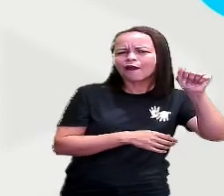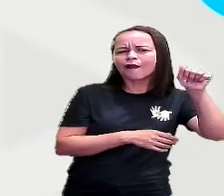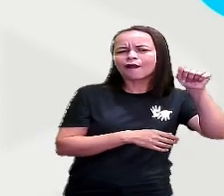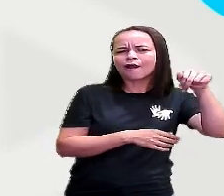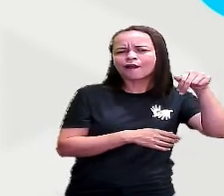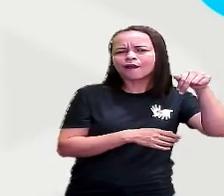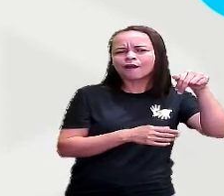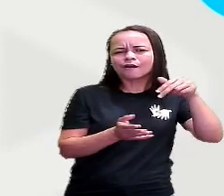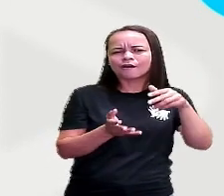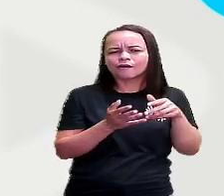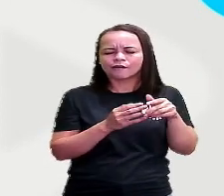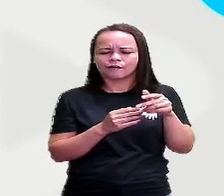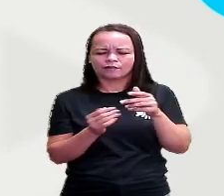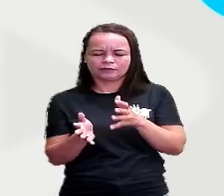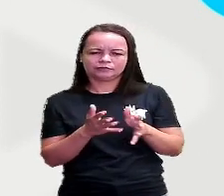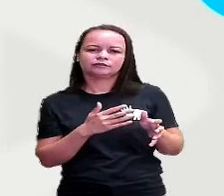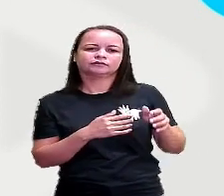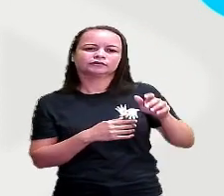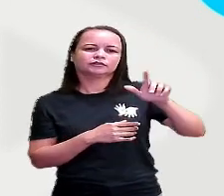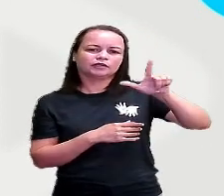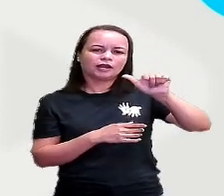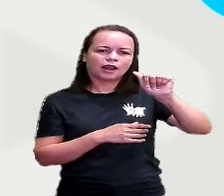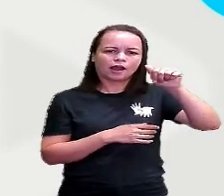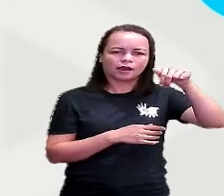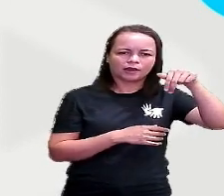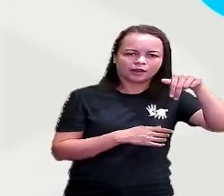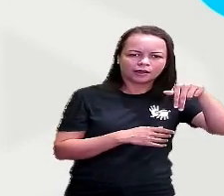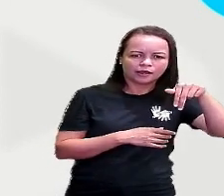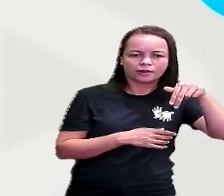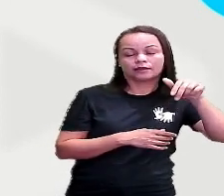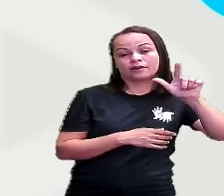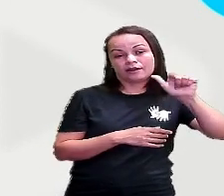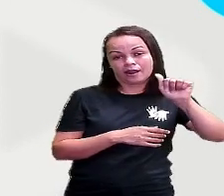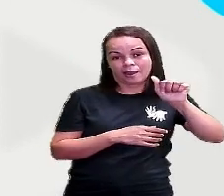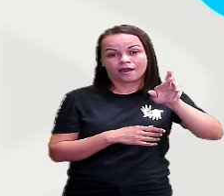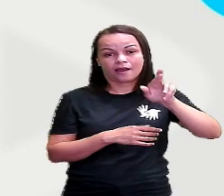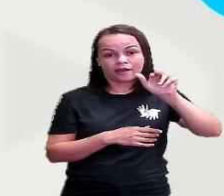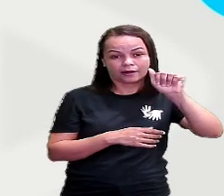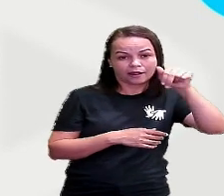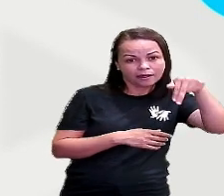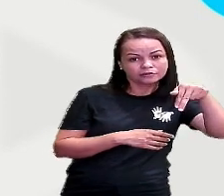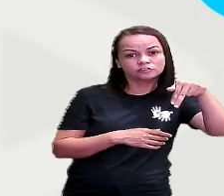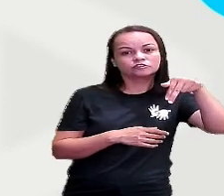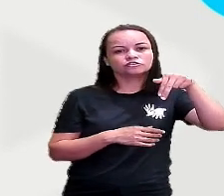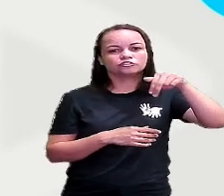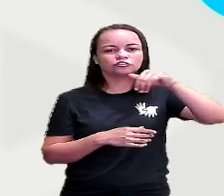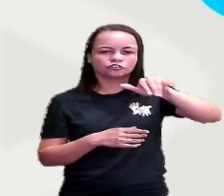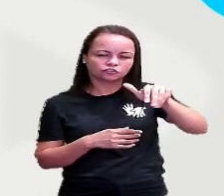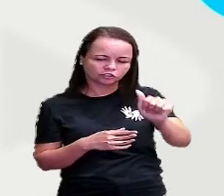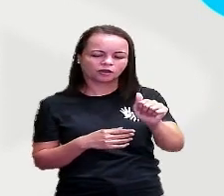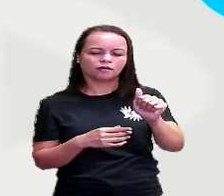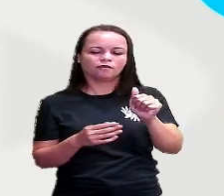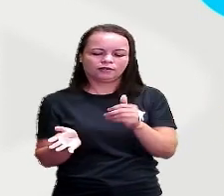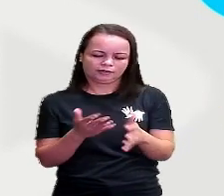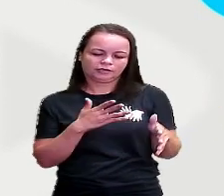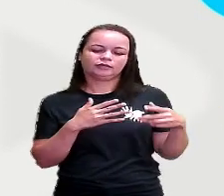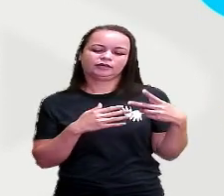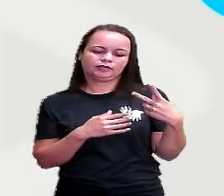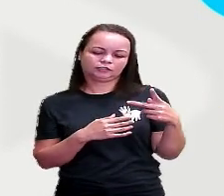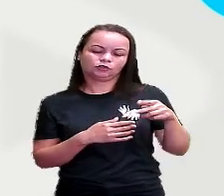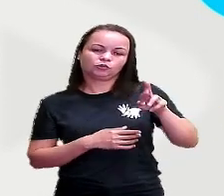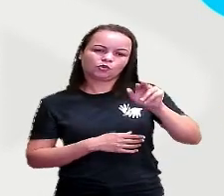laranja, não. Eu digo laranja. Então, eu demorei mais nessa sílaba